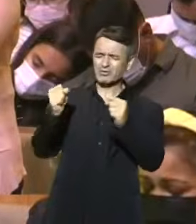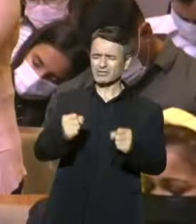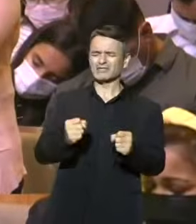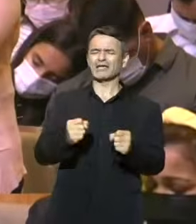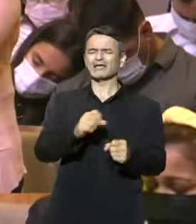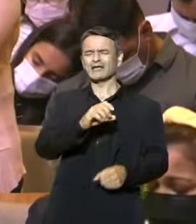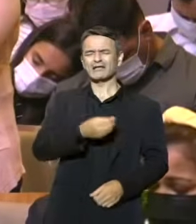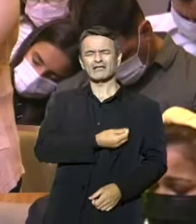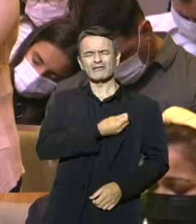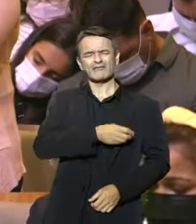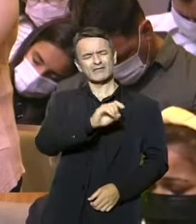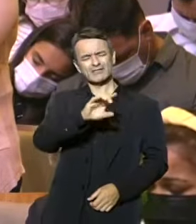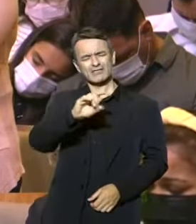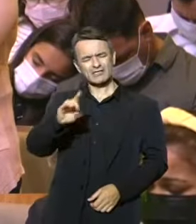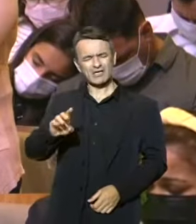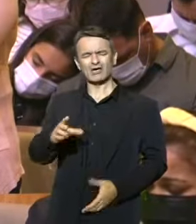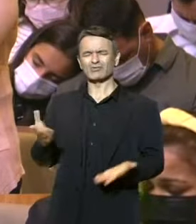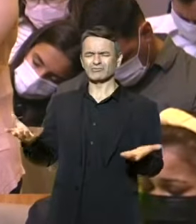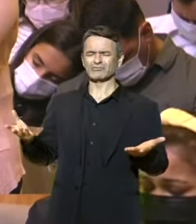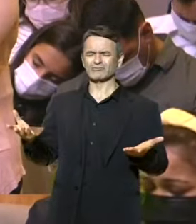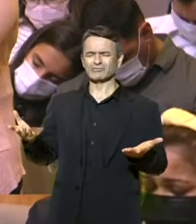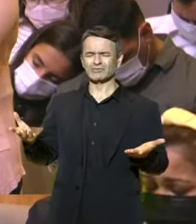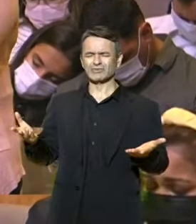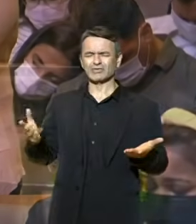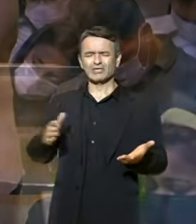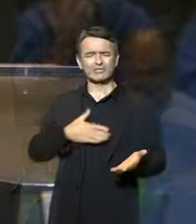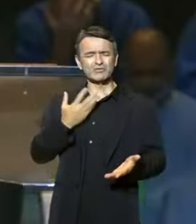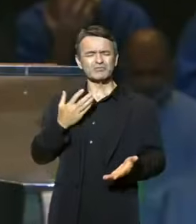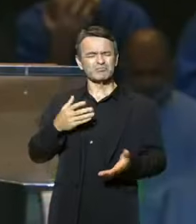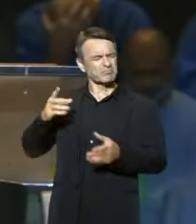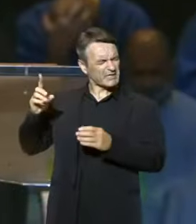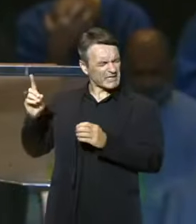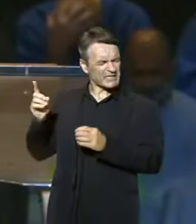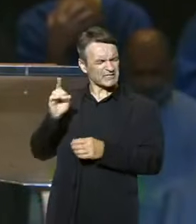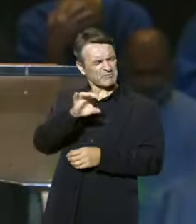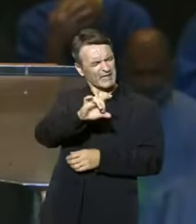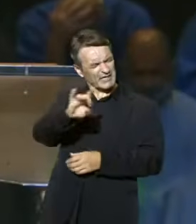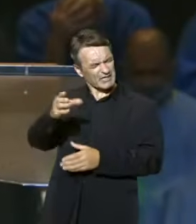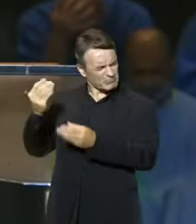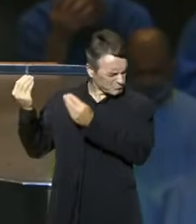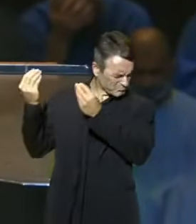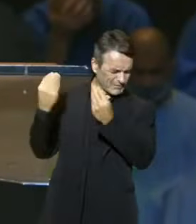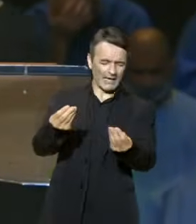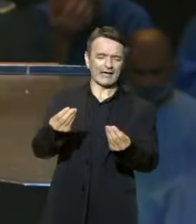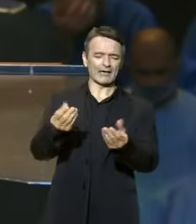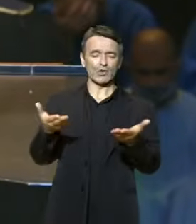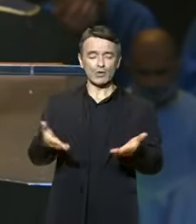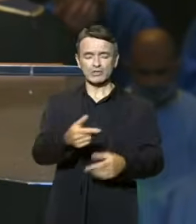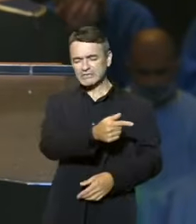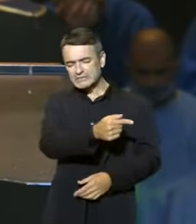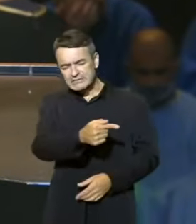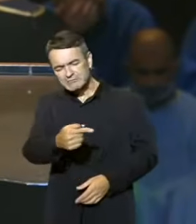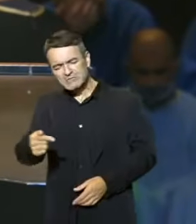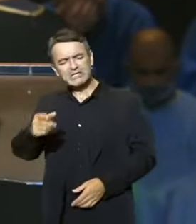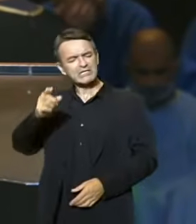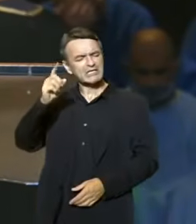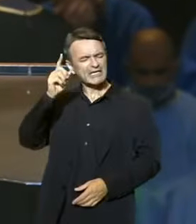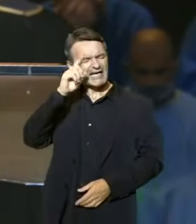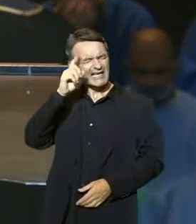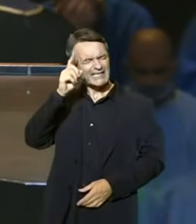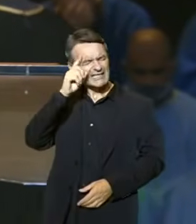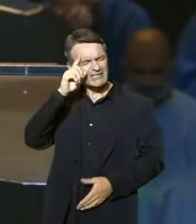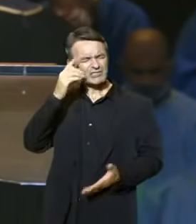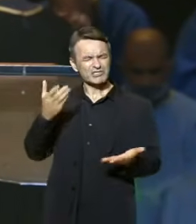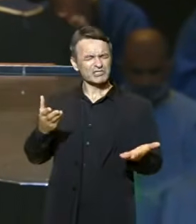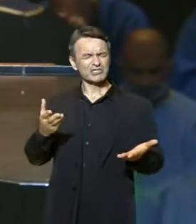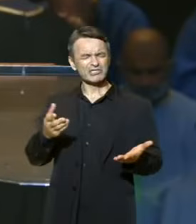milagres. Senhor, envia surpresas do céu para os teus filhos nessa semana, cada dia da vida, que